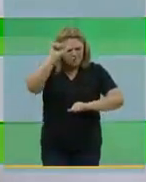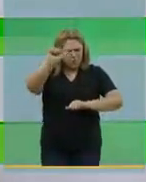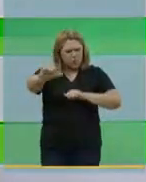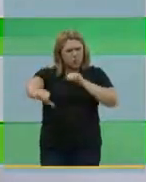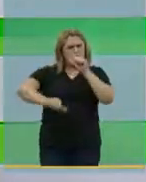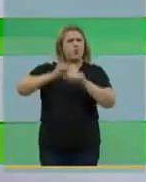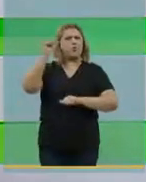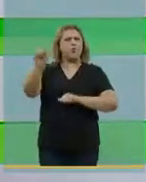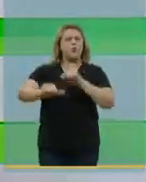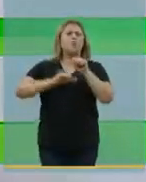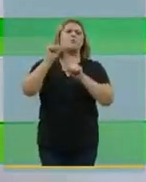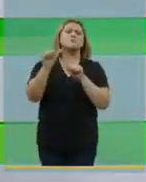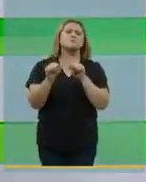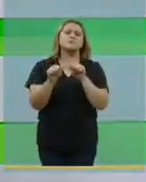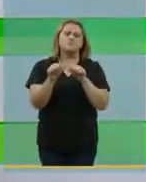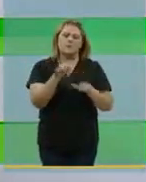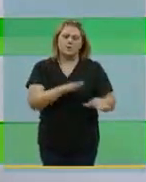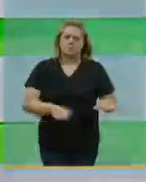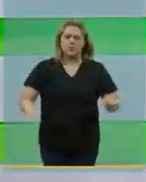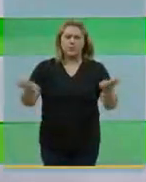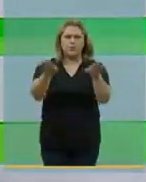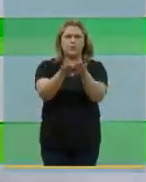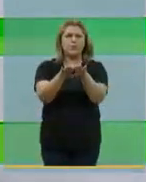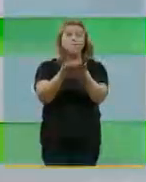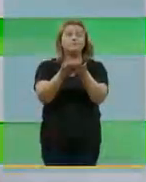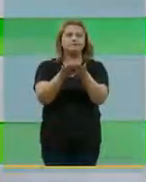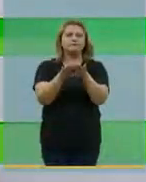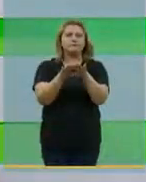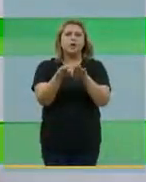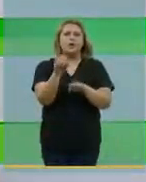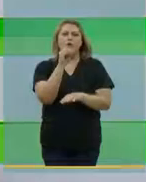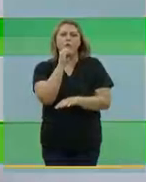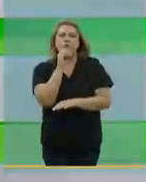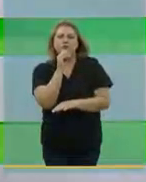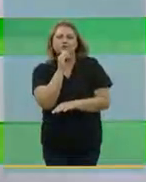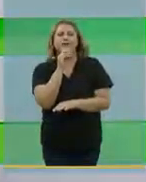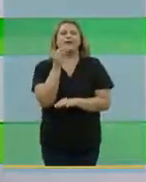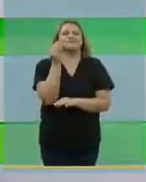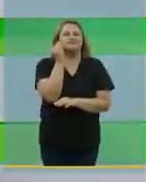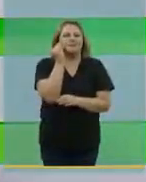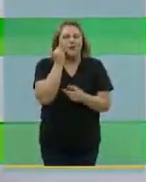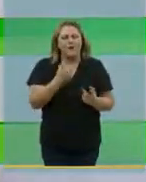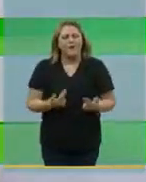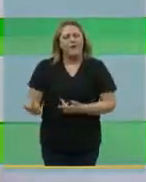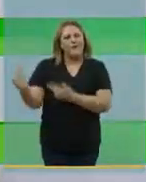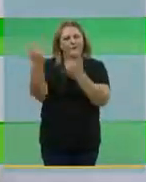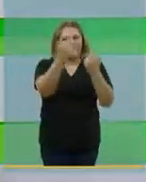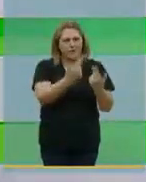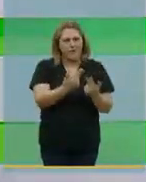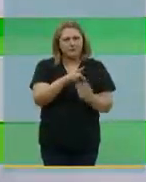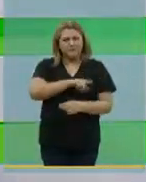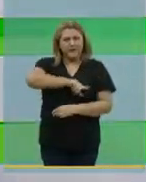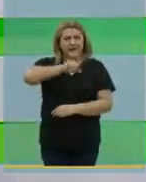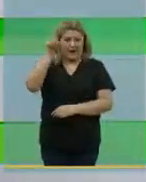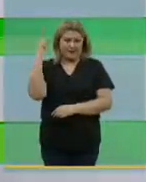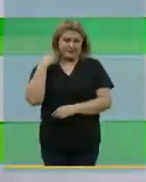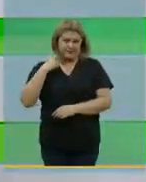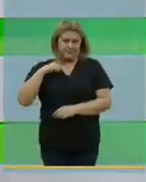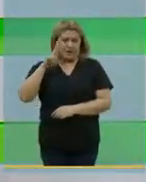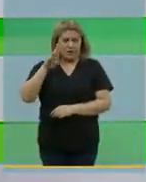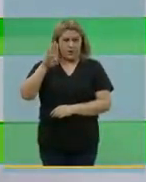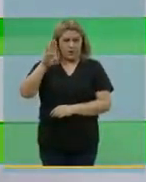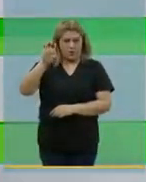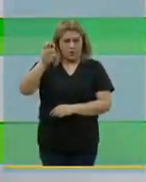da república oferecendo igualdade de oportunidades lanao e uberlândia o morador de